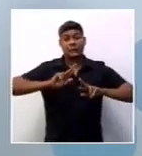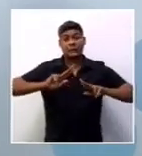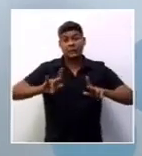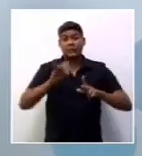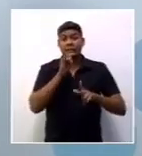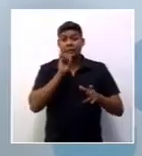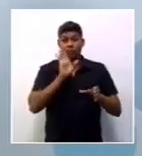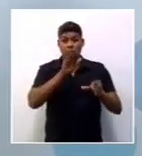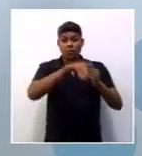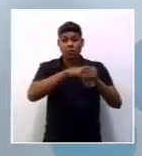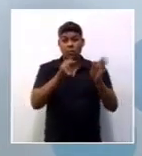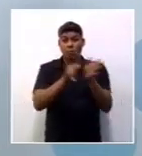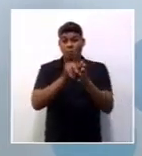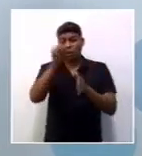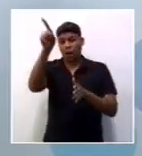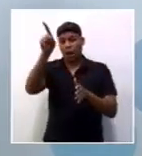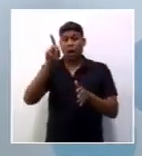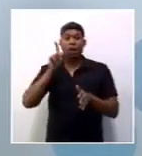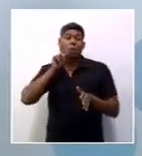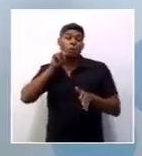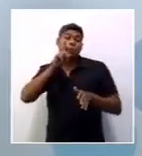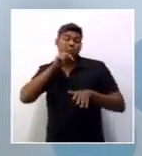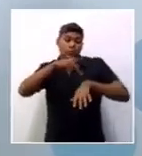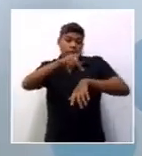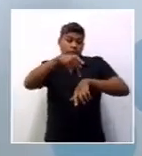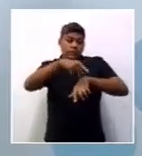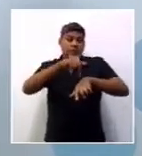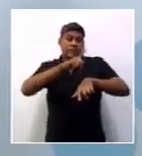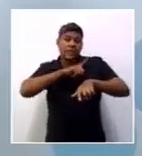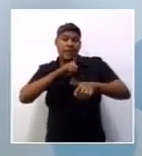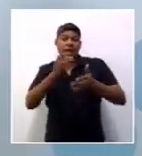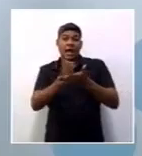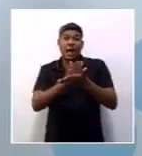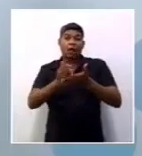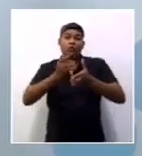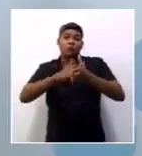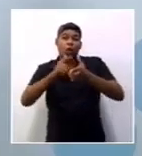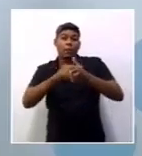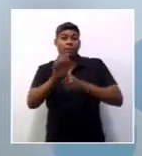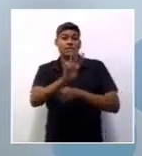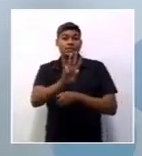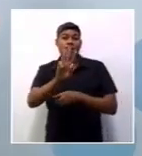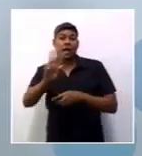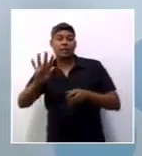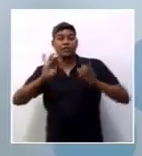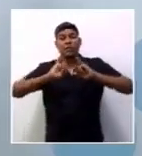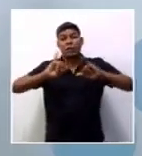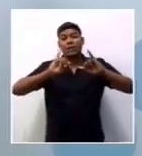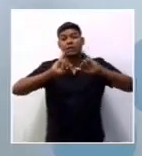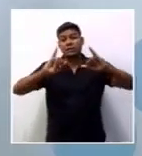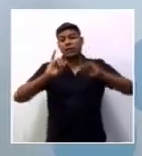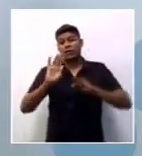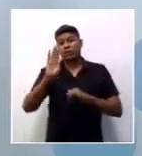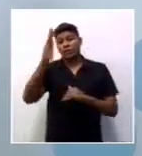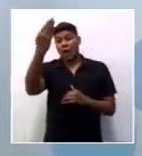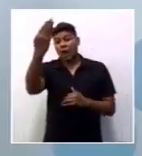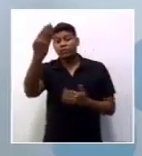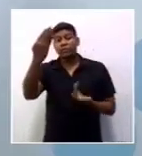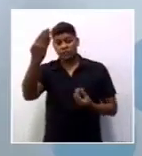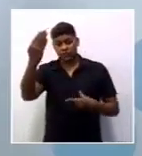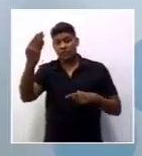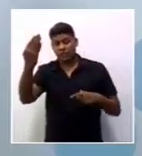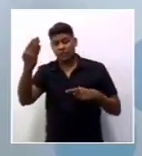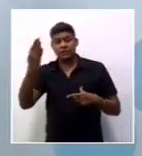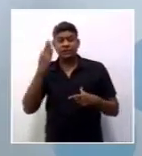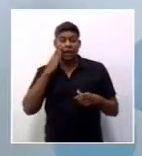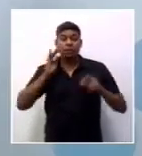nas eleições americanas, né? Que eles vincularam alguns problemas de site, noticiando notícias falsas dos dois lados, né?